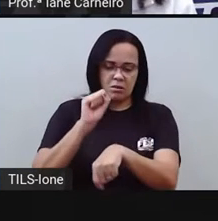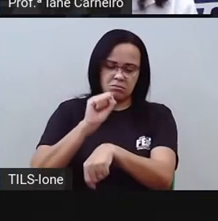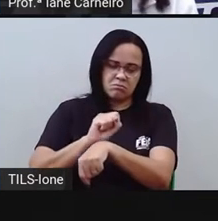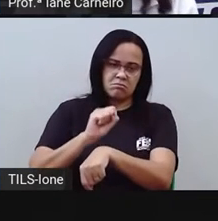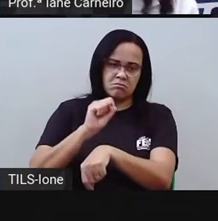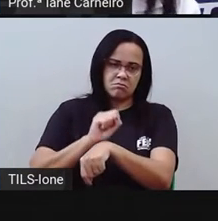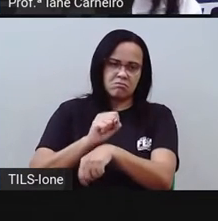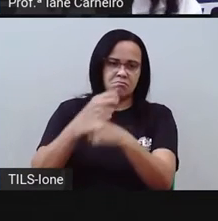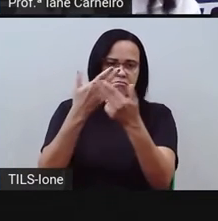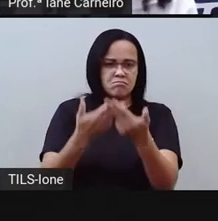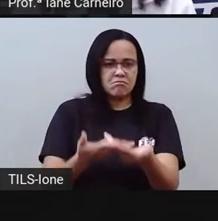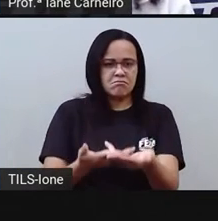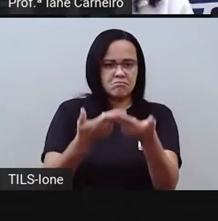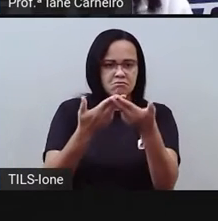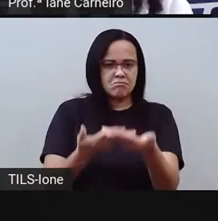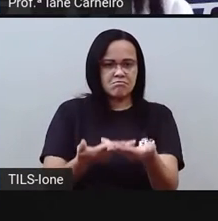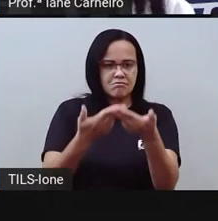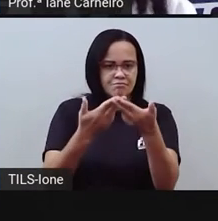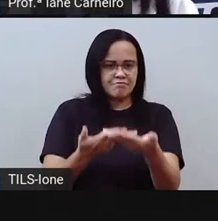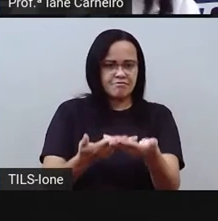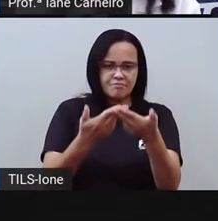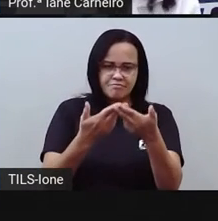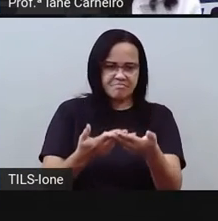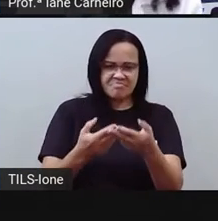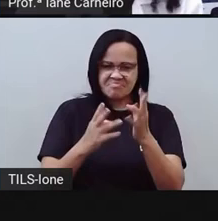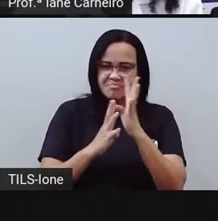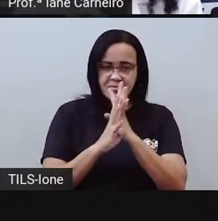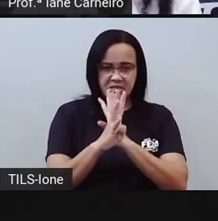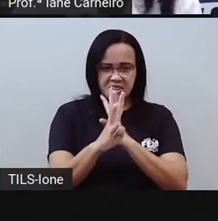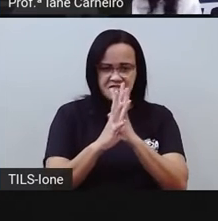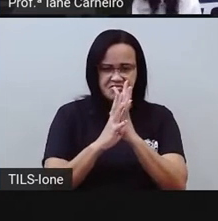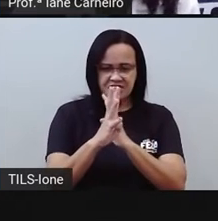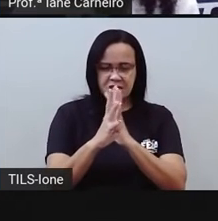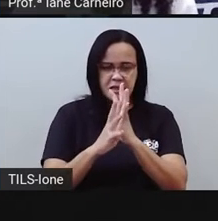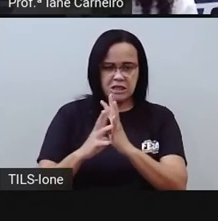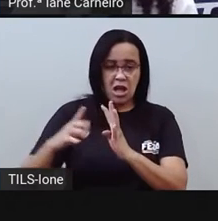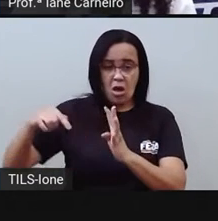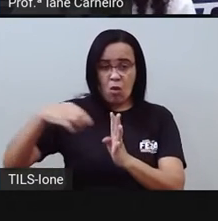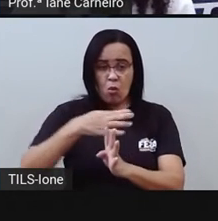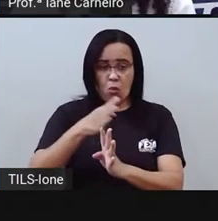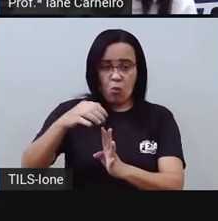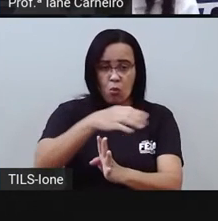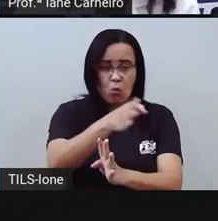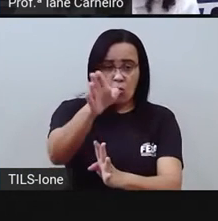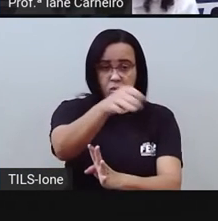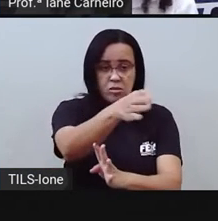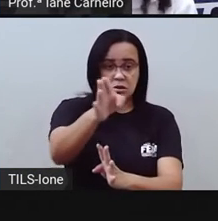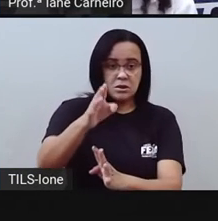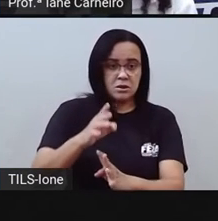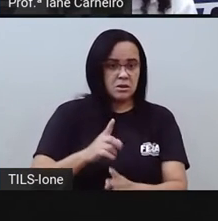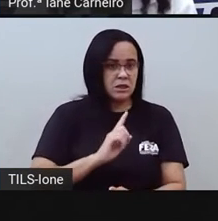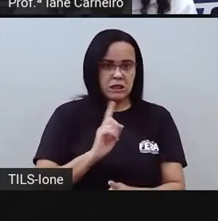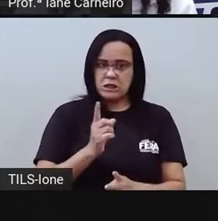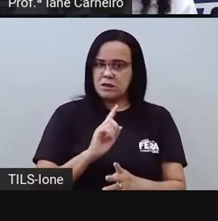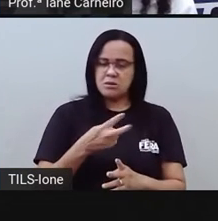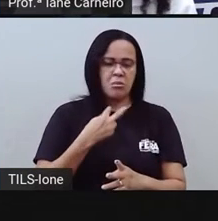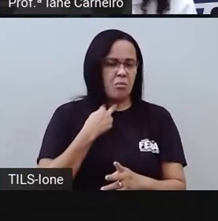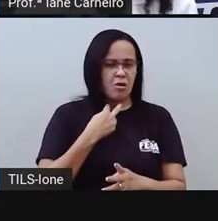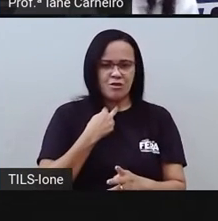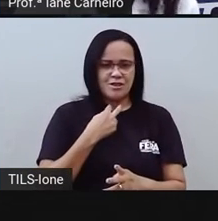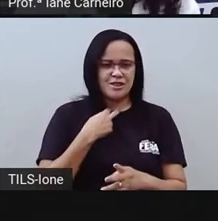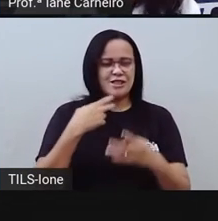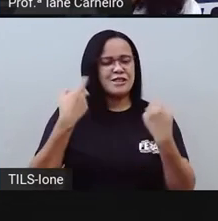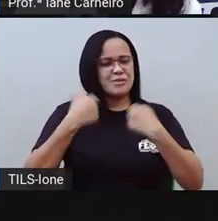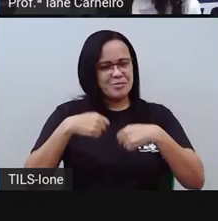paciência. Então não adianta você querer furar fila, né? A gente tem que esperar a nossa vez. Se você não foi o primeiro da fila, você